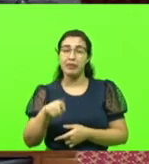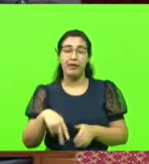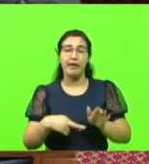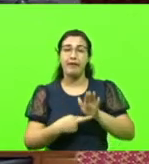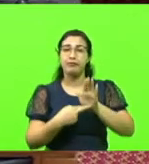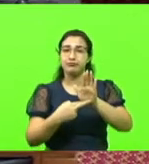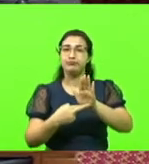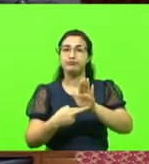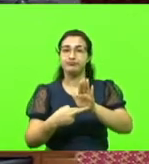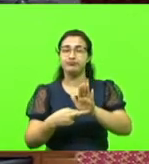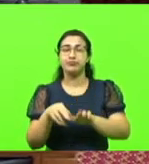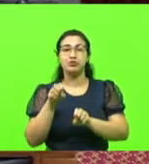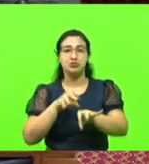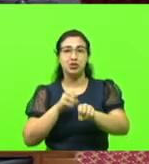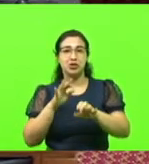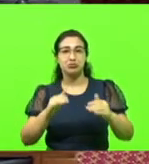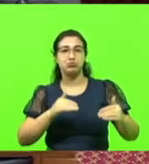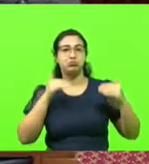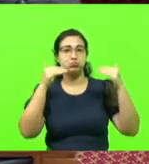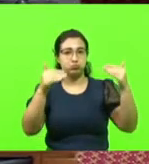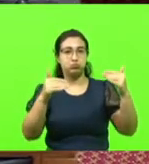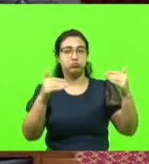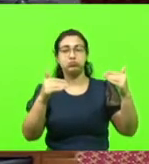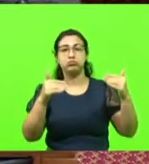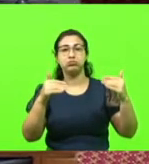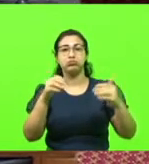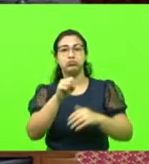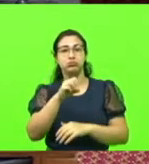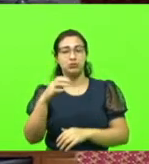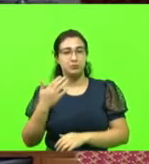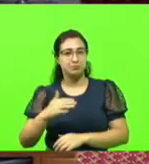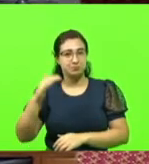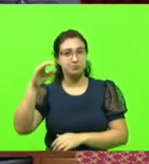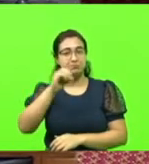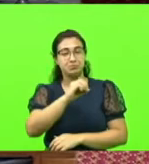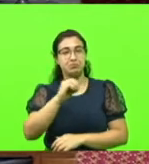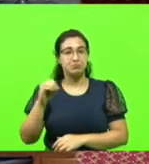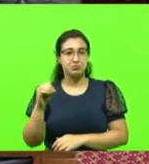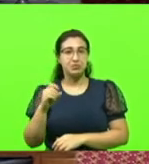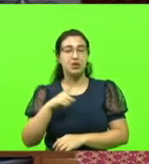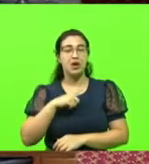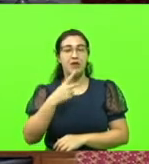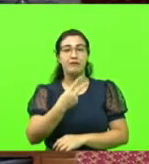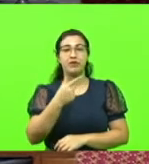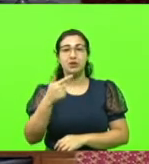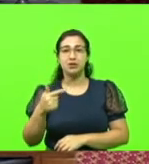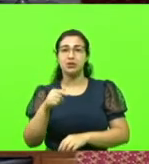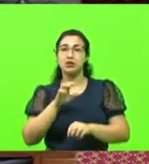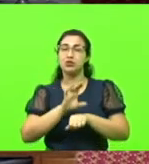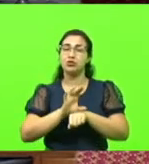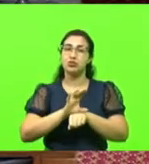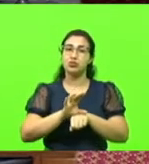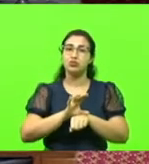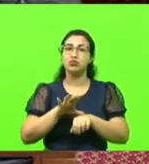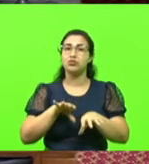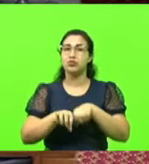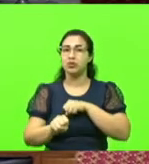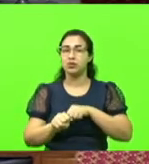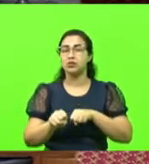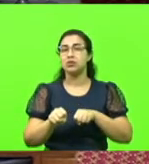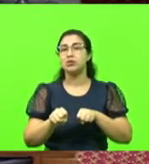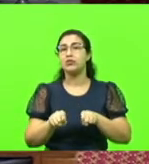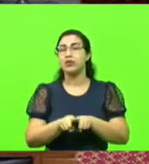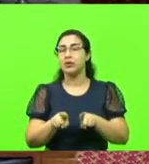superior no meio oeste de Santa Catarina. Oferece 27 cursos de graduação e incentiva o